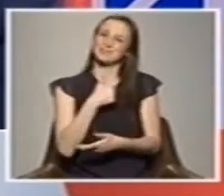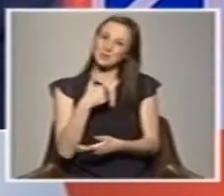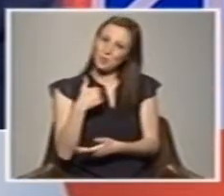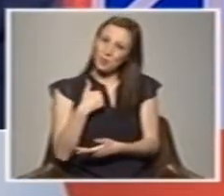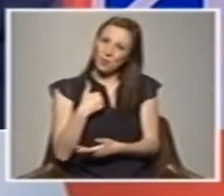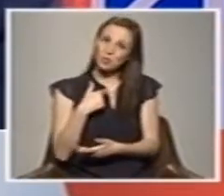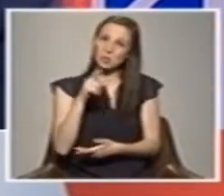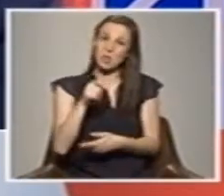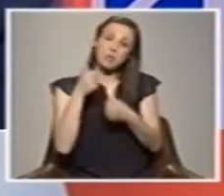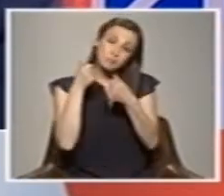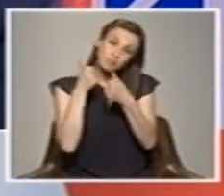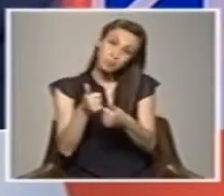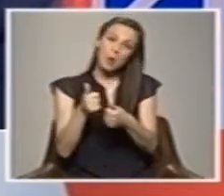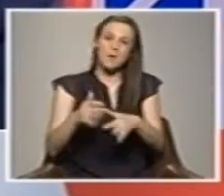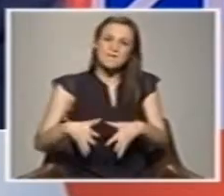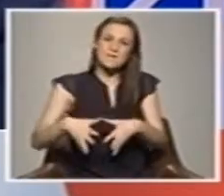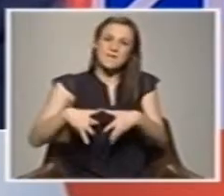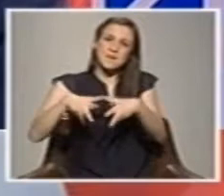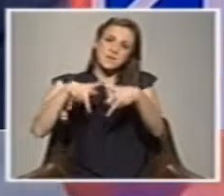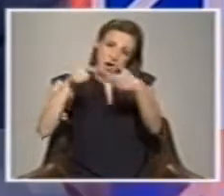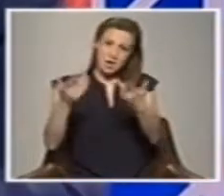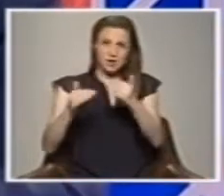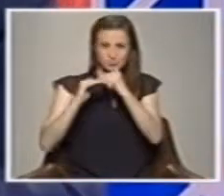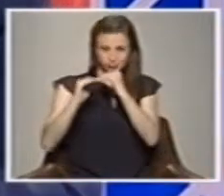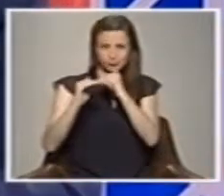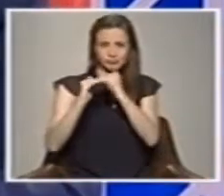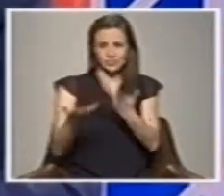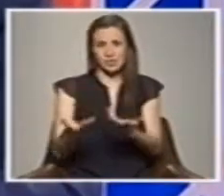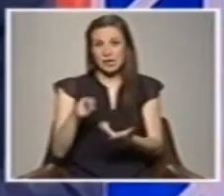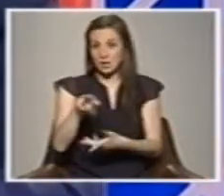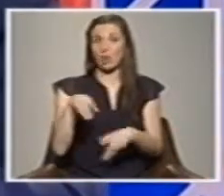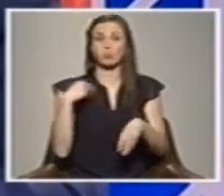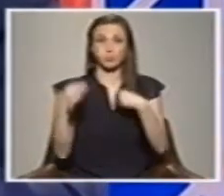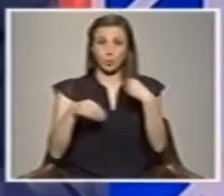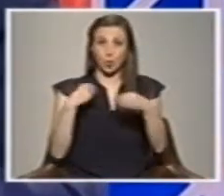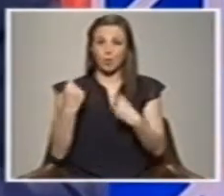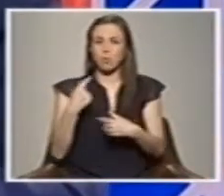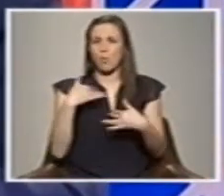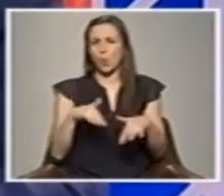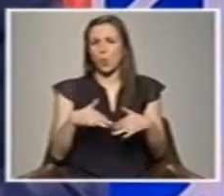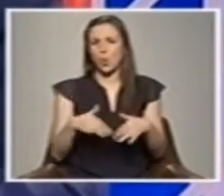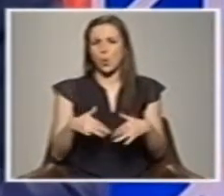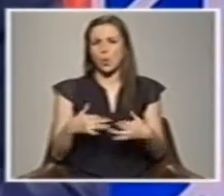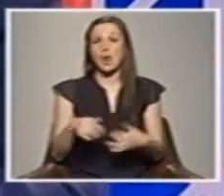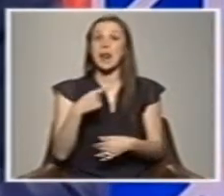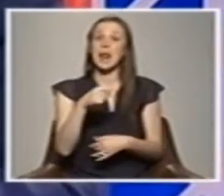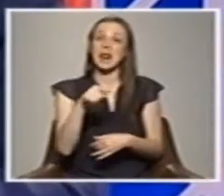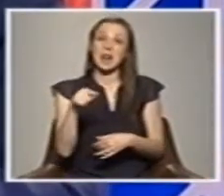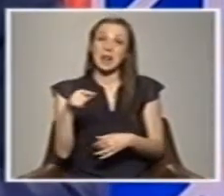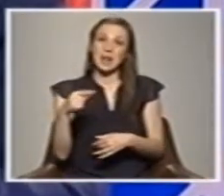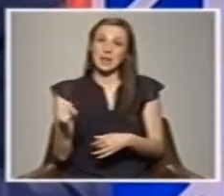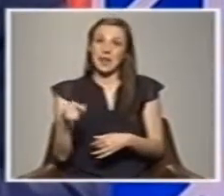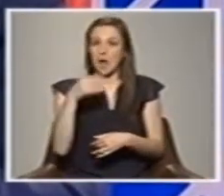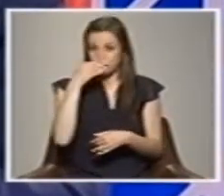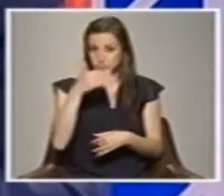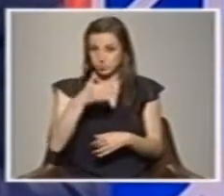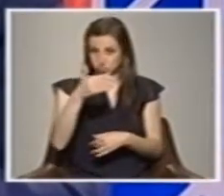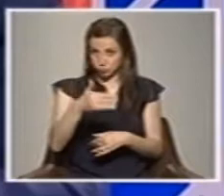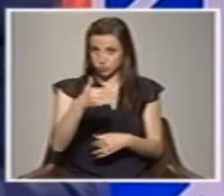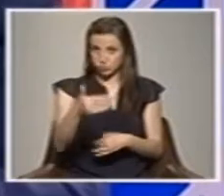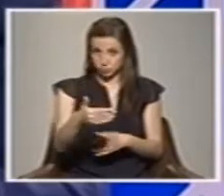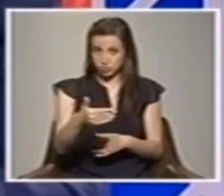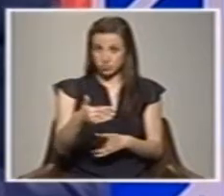que seja amiga também da sustentabilidade. Uhum. E por isso preocupa-nos muito que existam práticas, quer de muitos